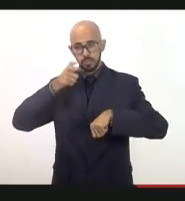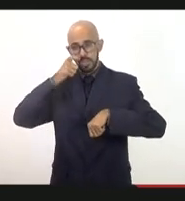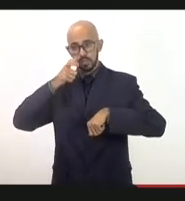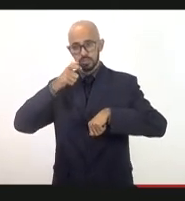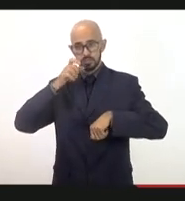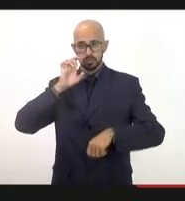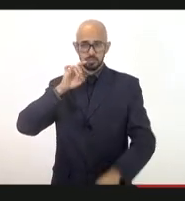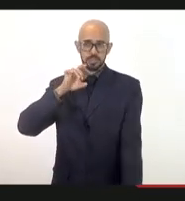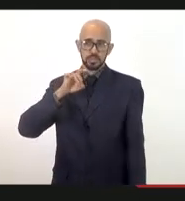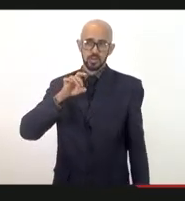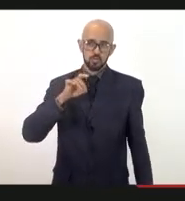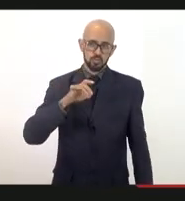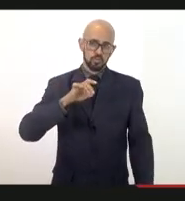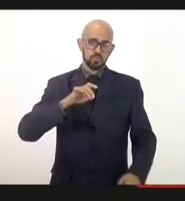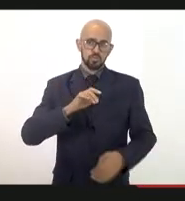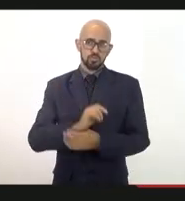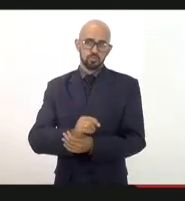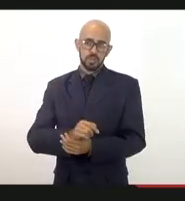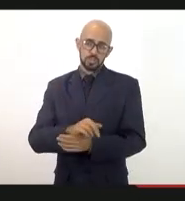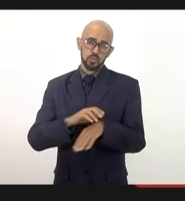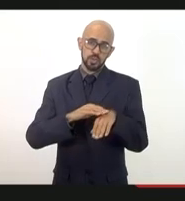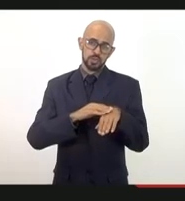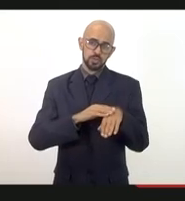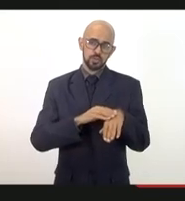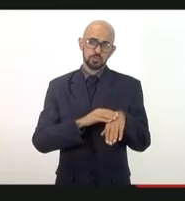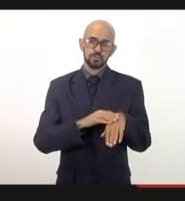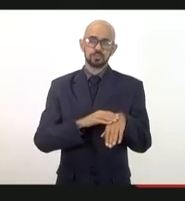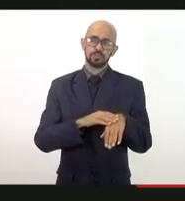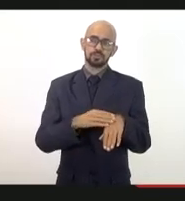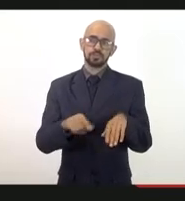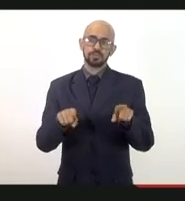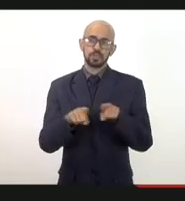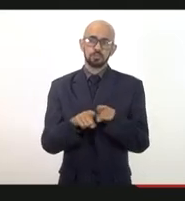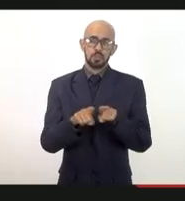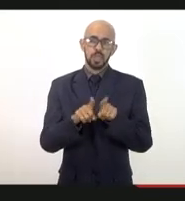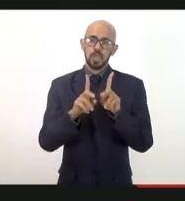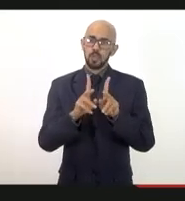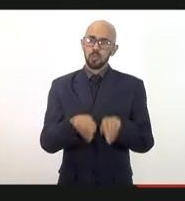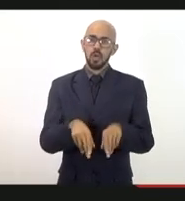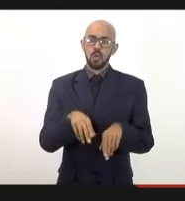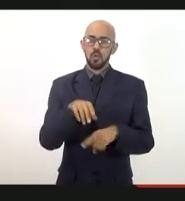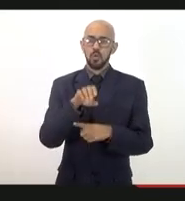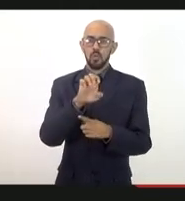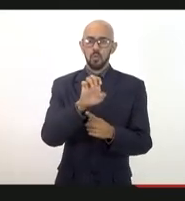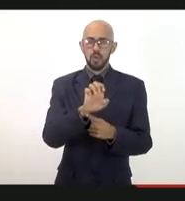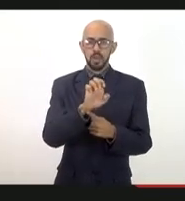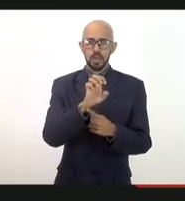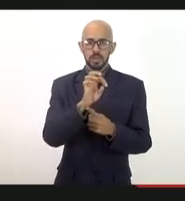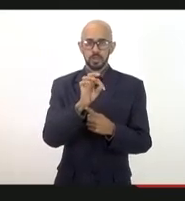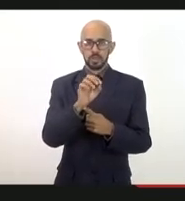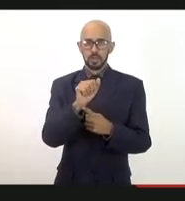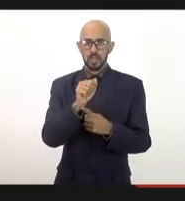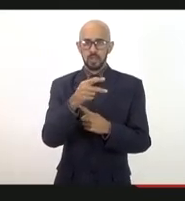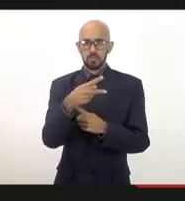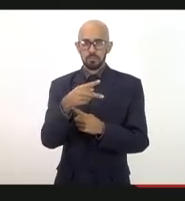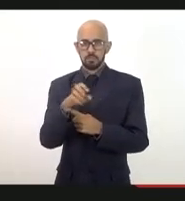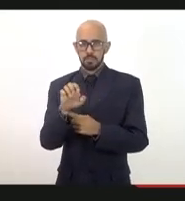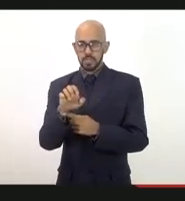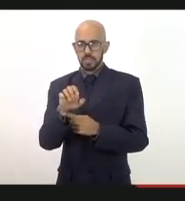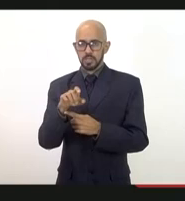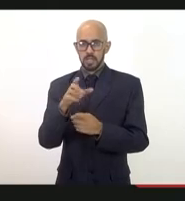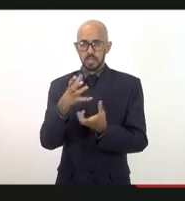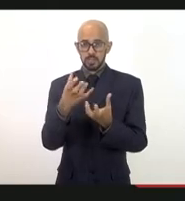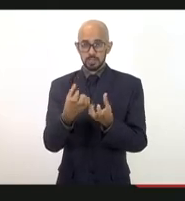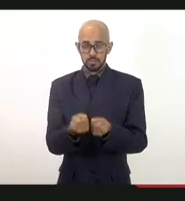especial para essa doença. Da mesma forma que o ETAP está recebendo